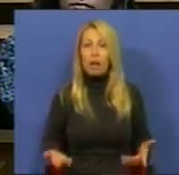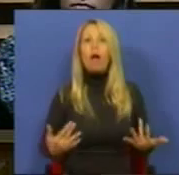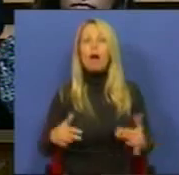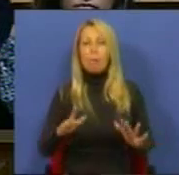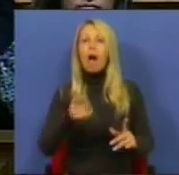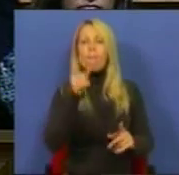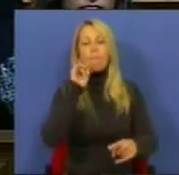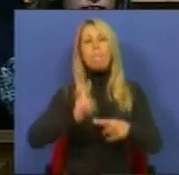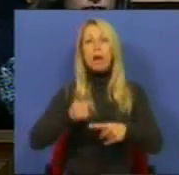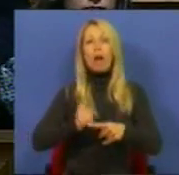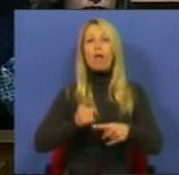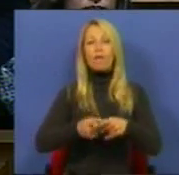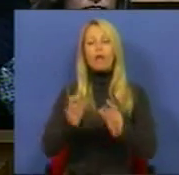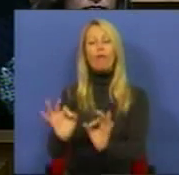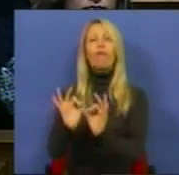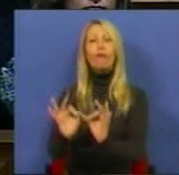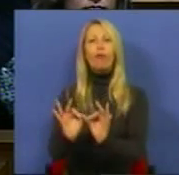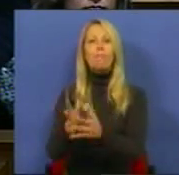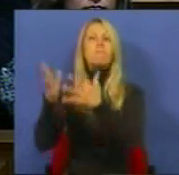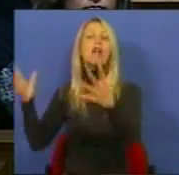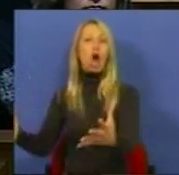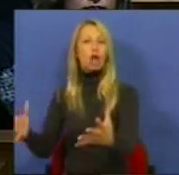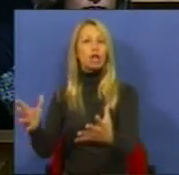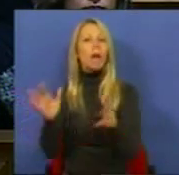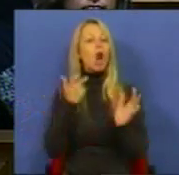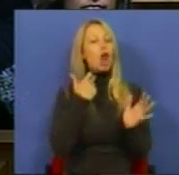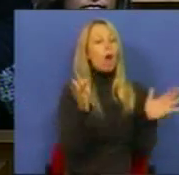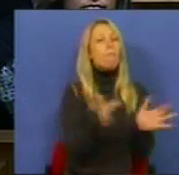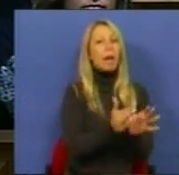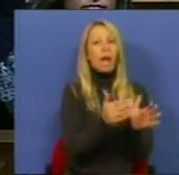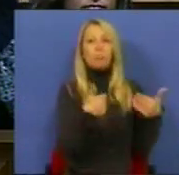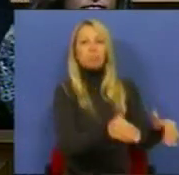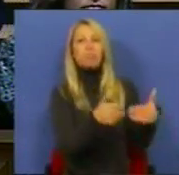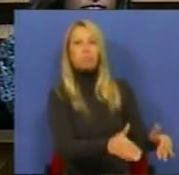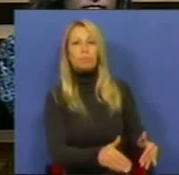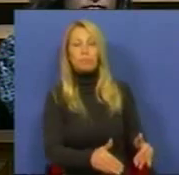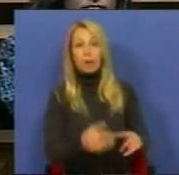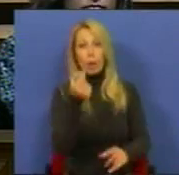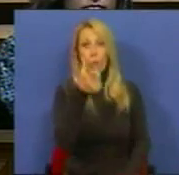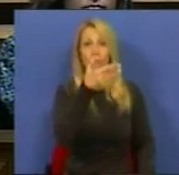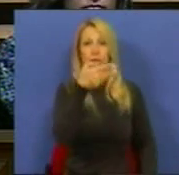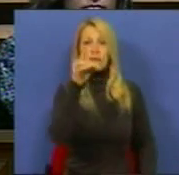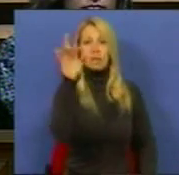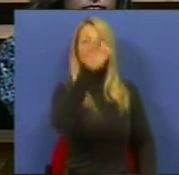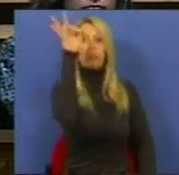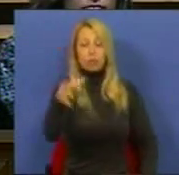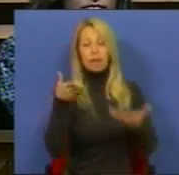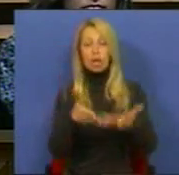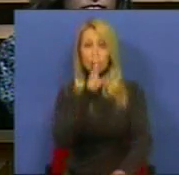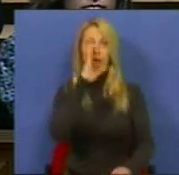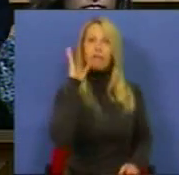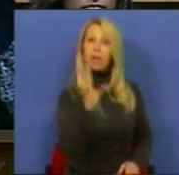beneficiou os maiores e abandonou os pequenos. Exatamente. Quase 76% das ajudas